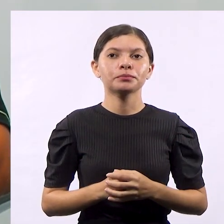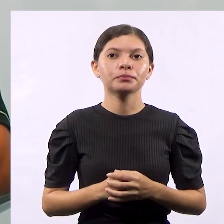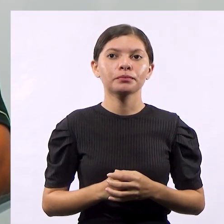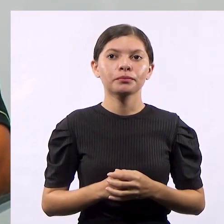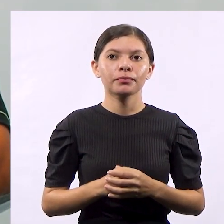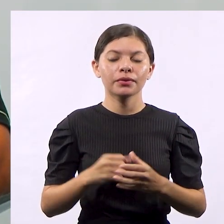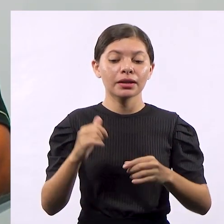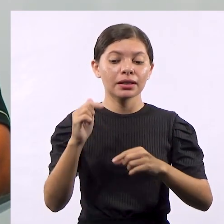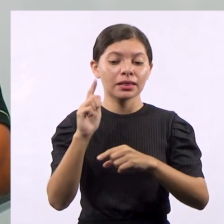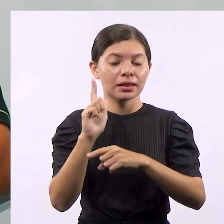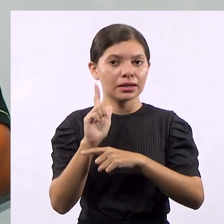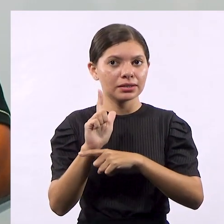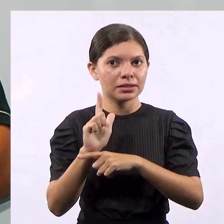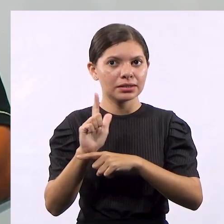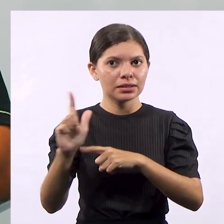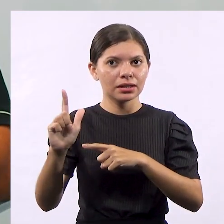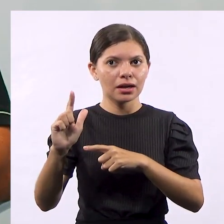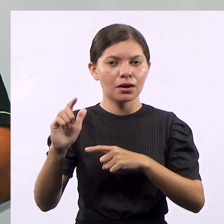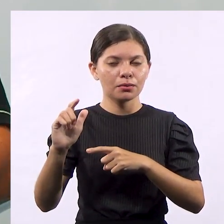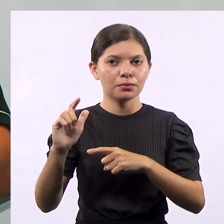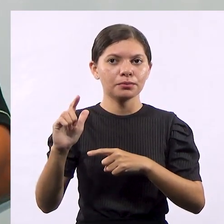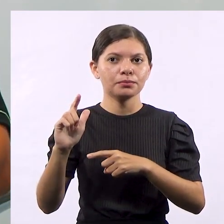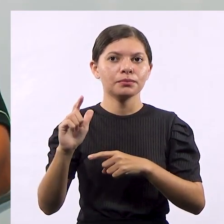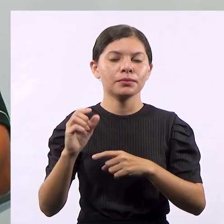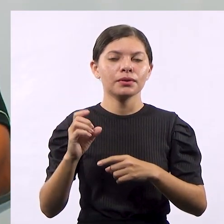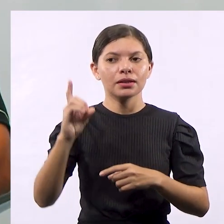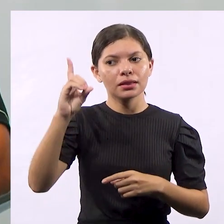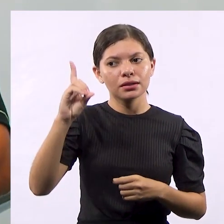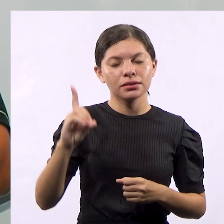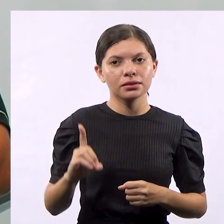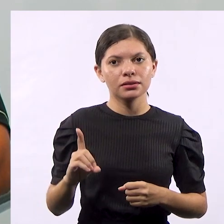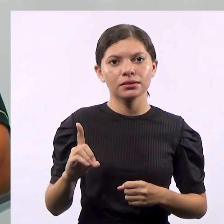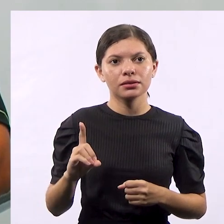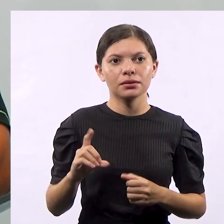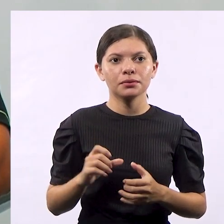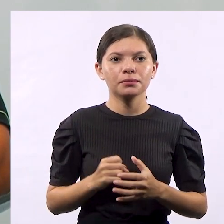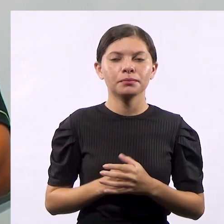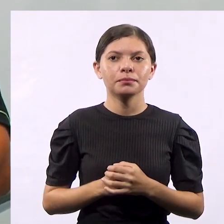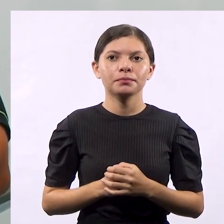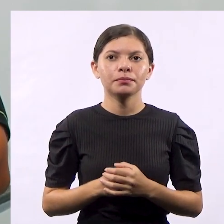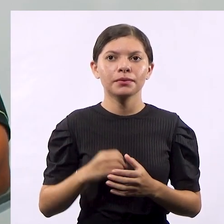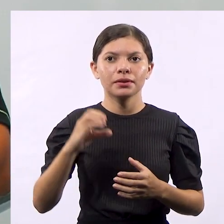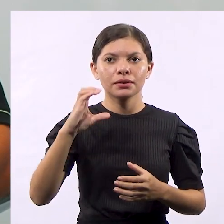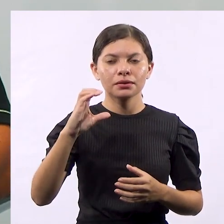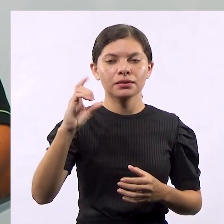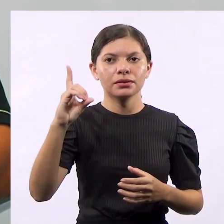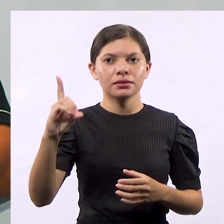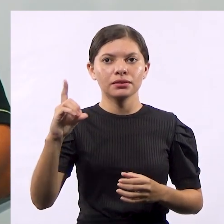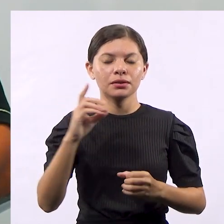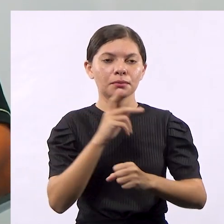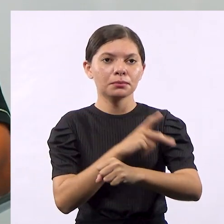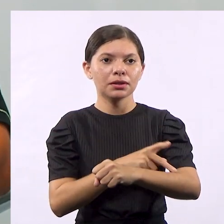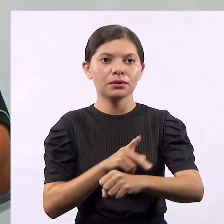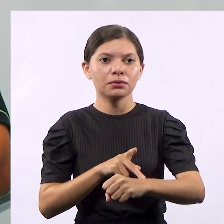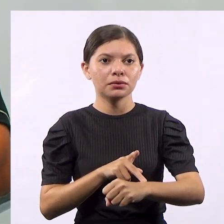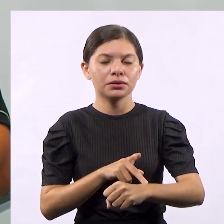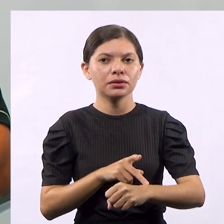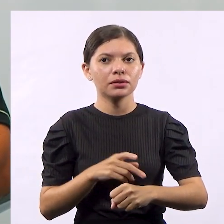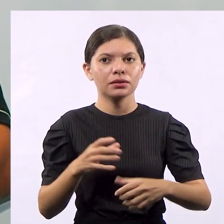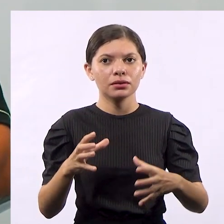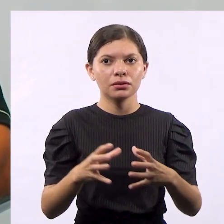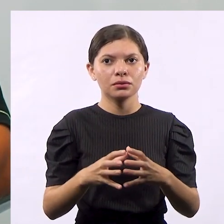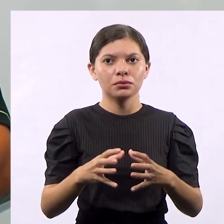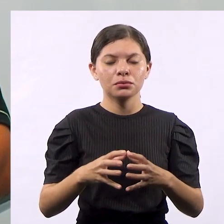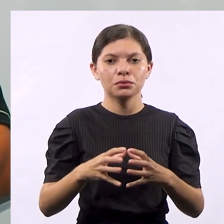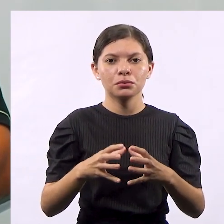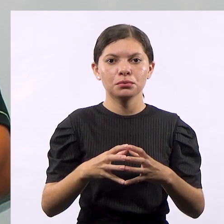de poder ele está na gestão máxima, né? Na direção da escola e também na coordenação pedagógica, né?